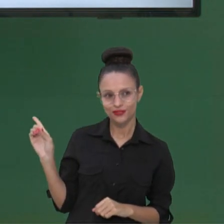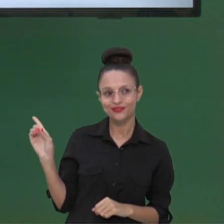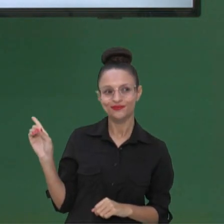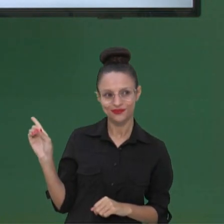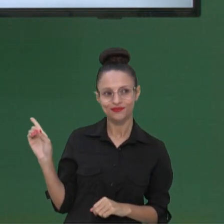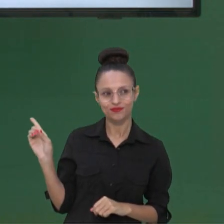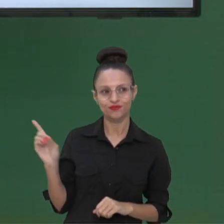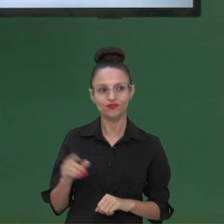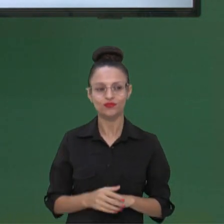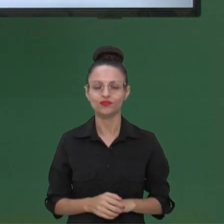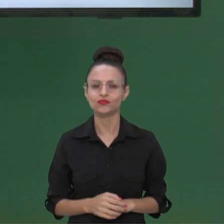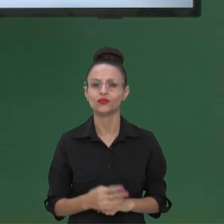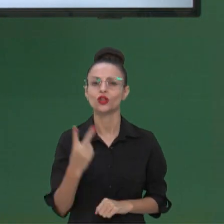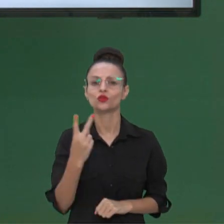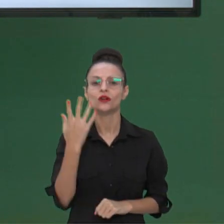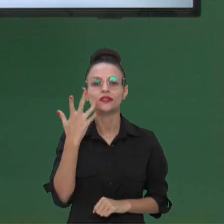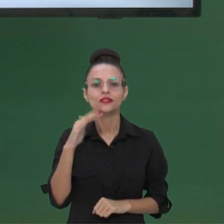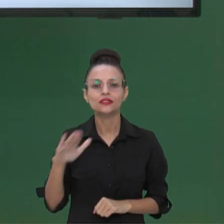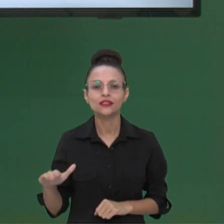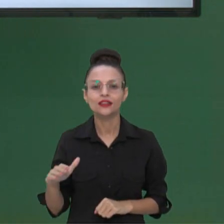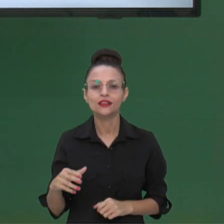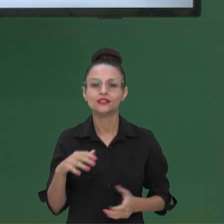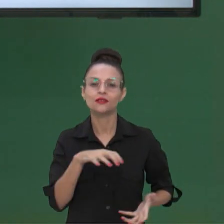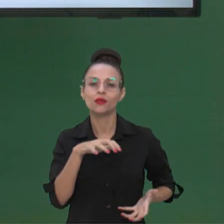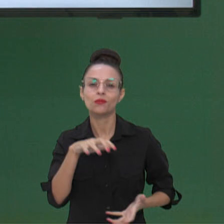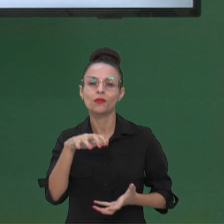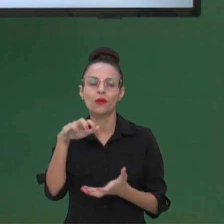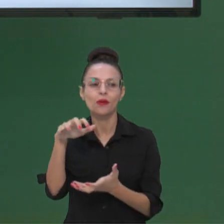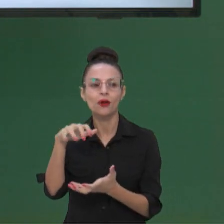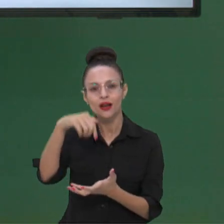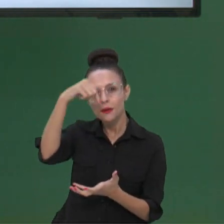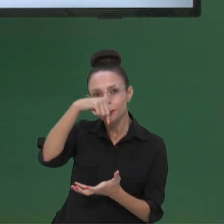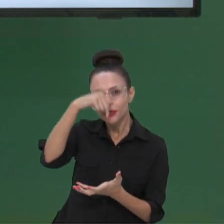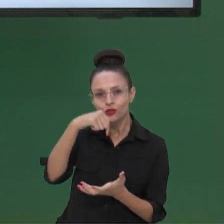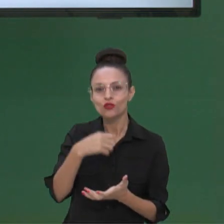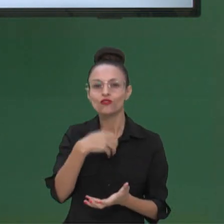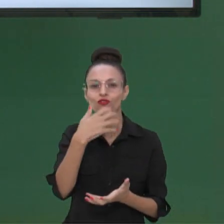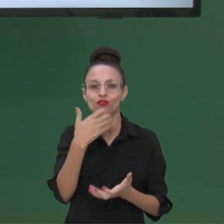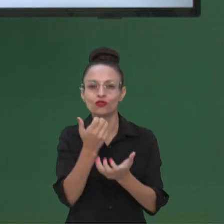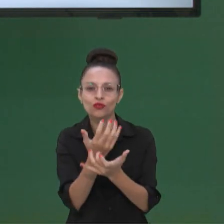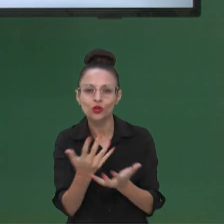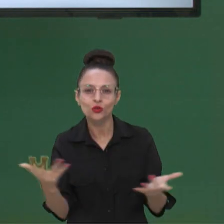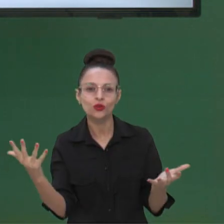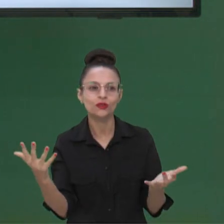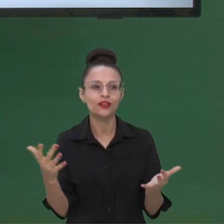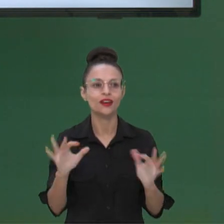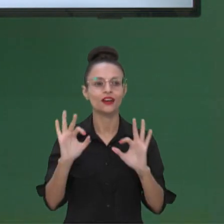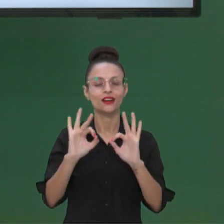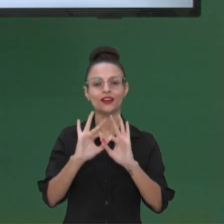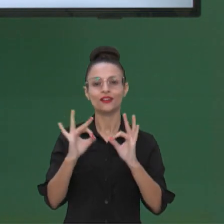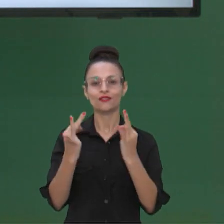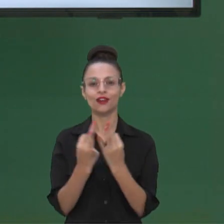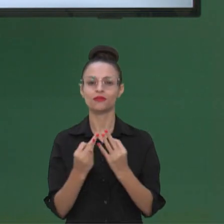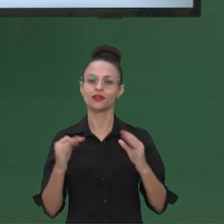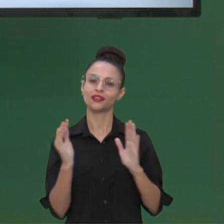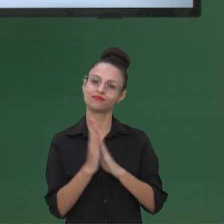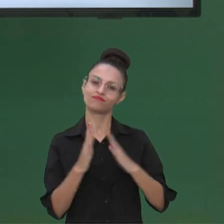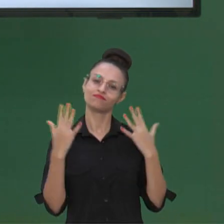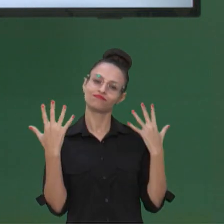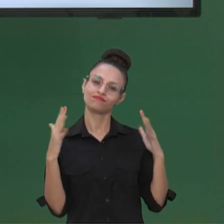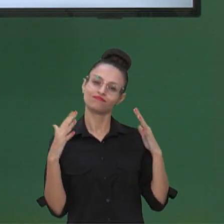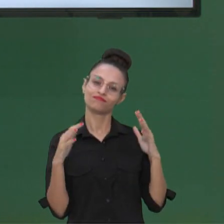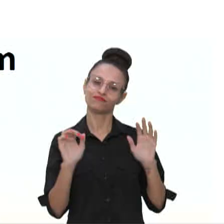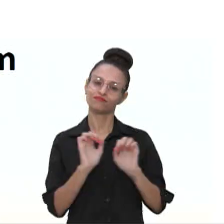Então aqui, 2 crianças levando um peru e algumas frutas. Do lado, a família comemorando